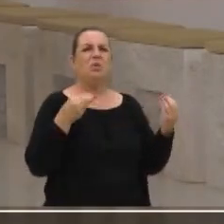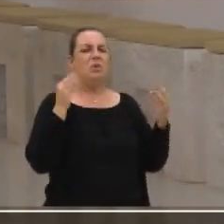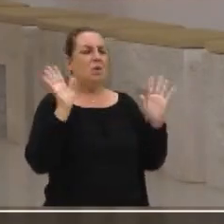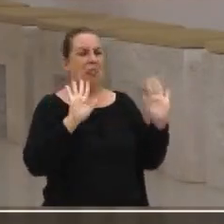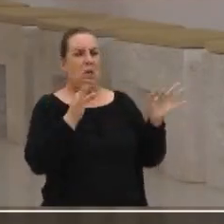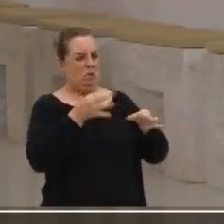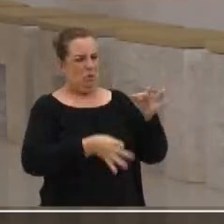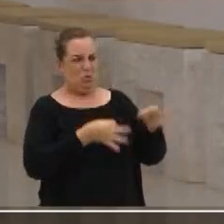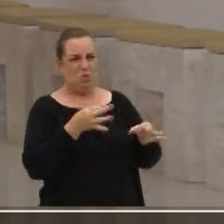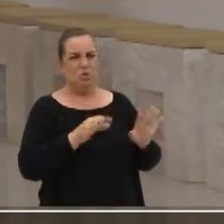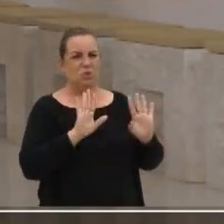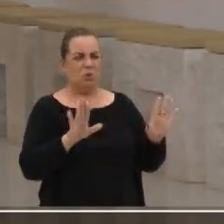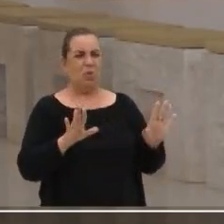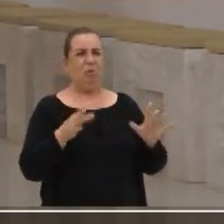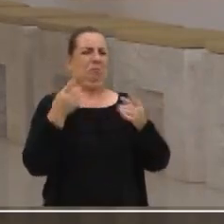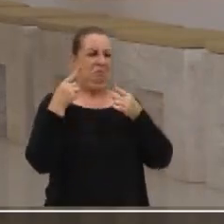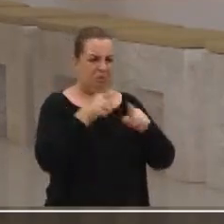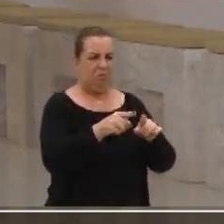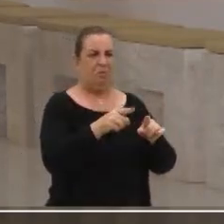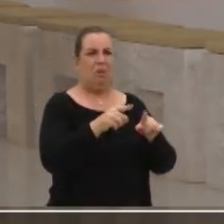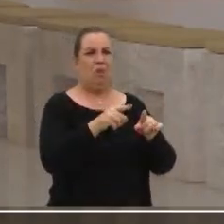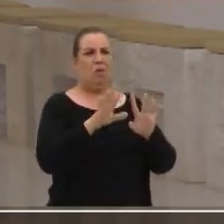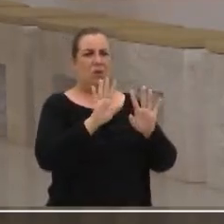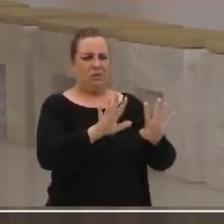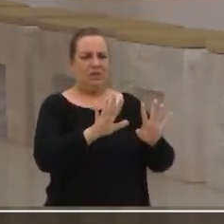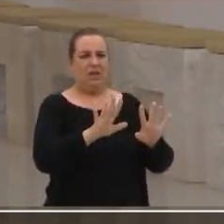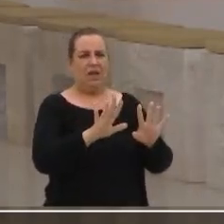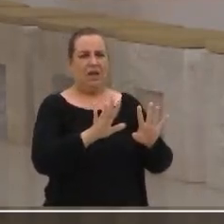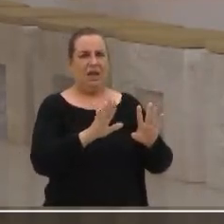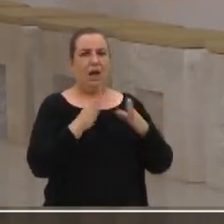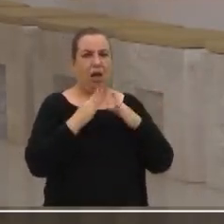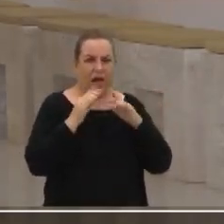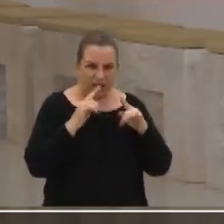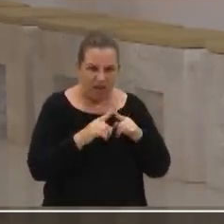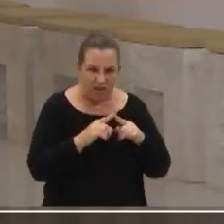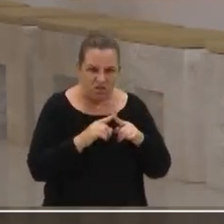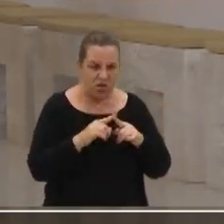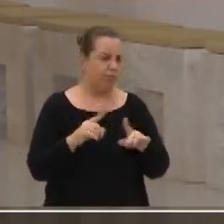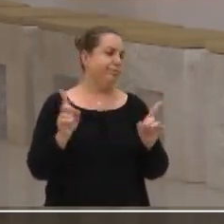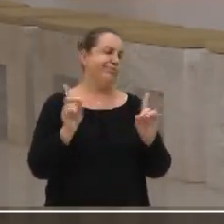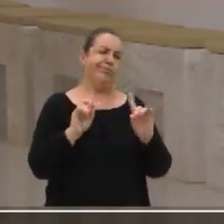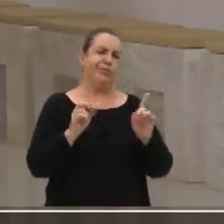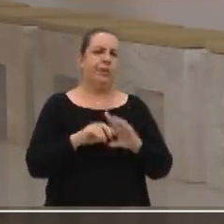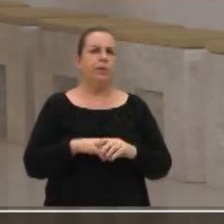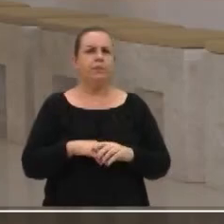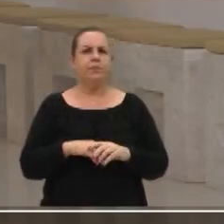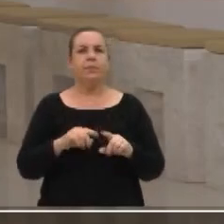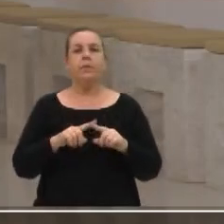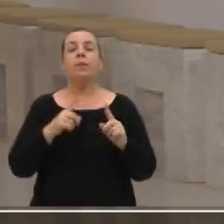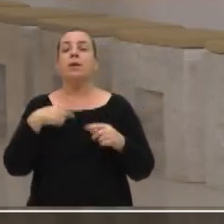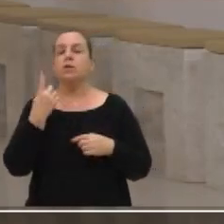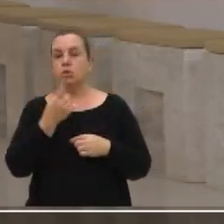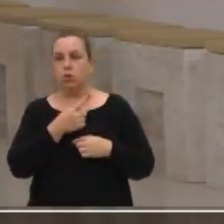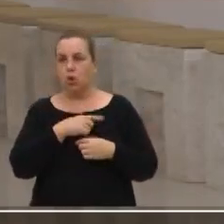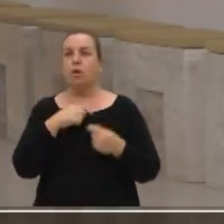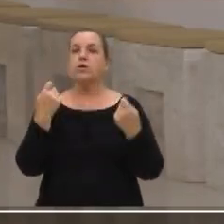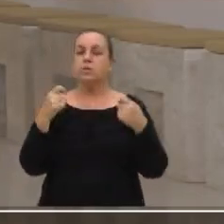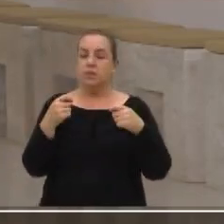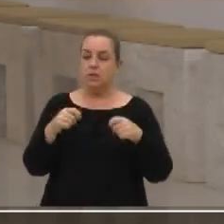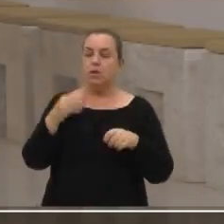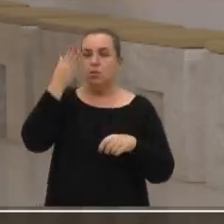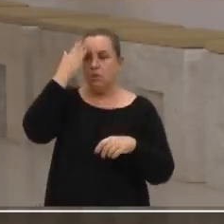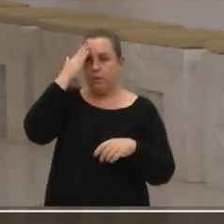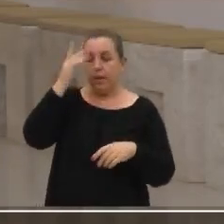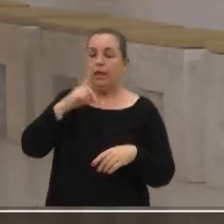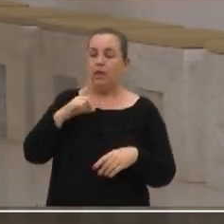injustos, se rebelar contra a doutrina social da igreja. mas nós não nos esquivarmos do nosso